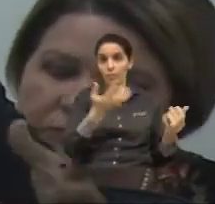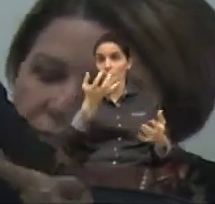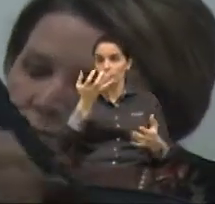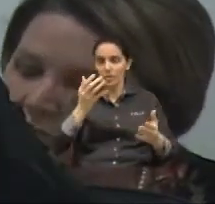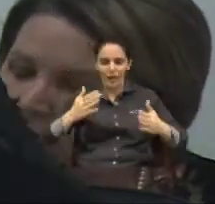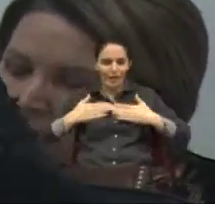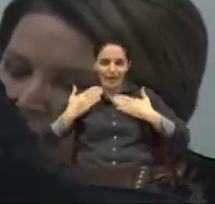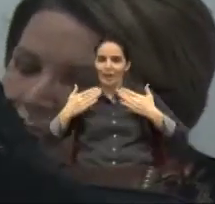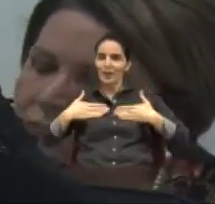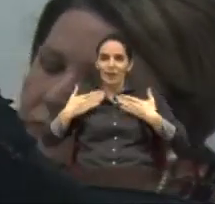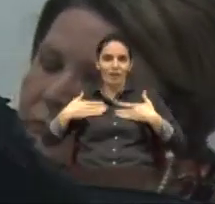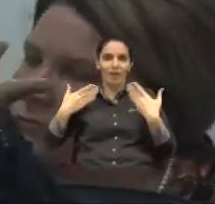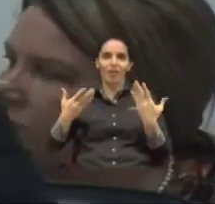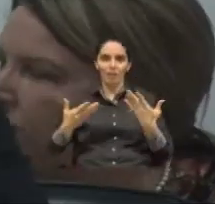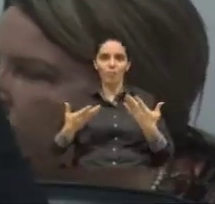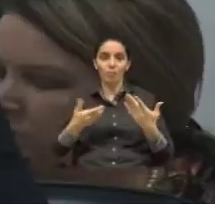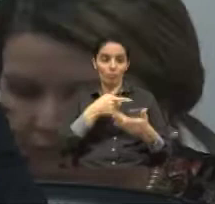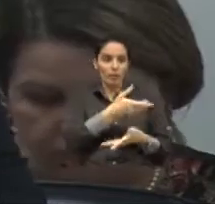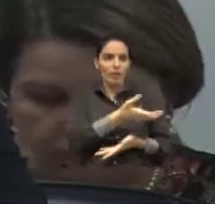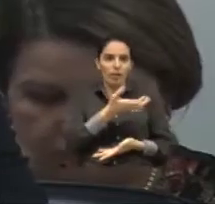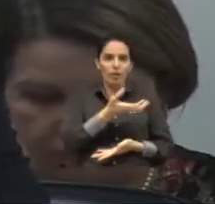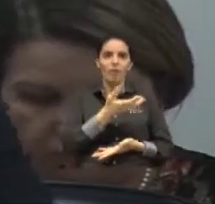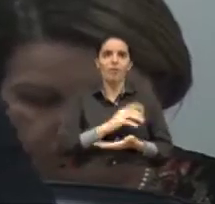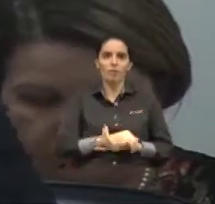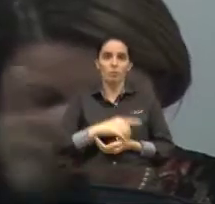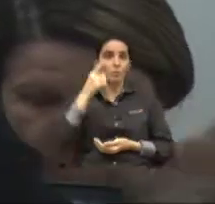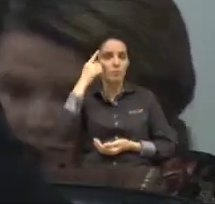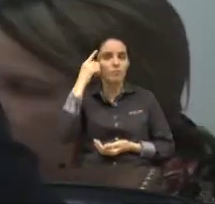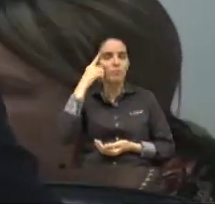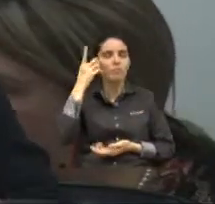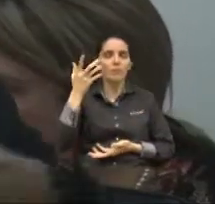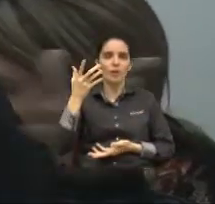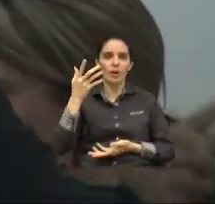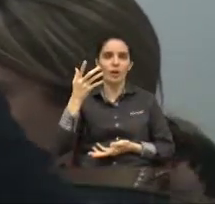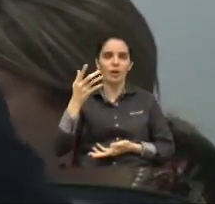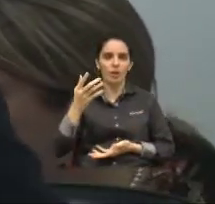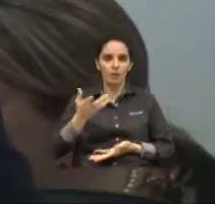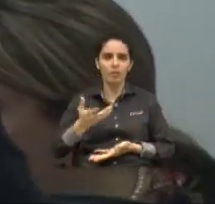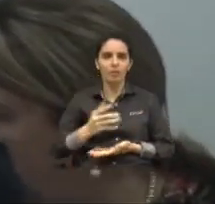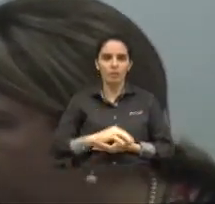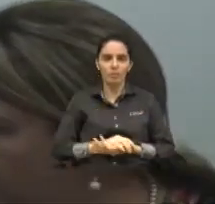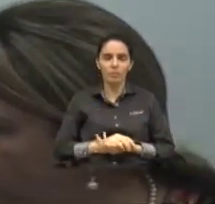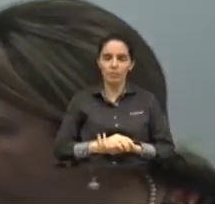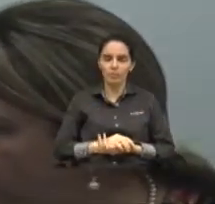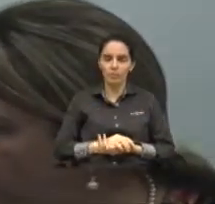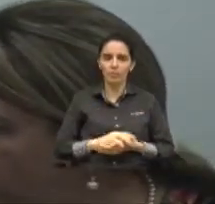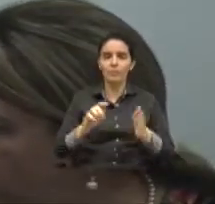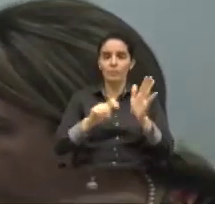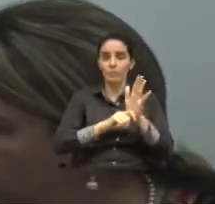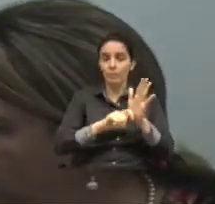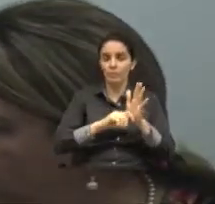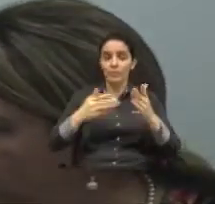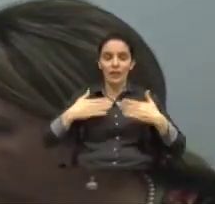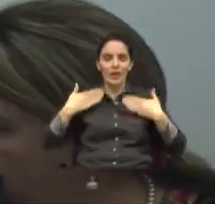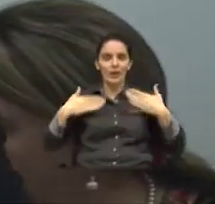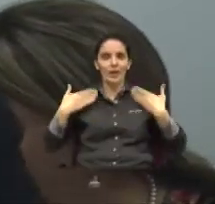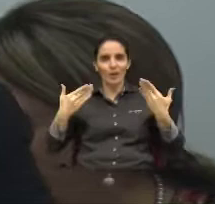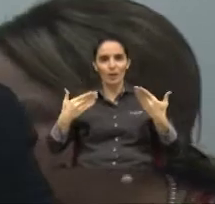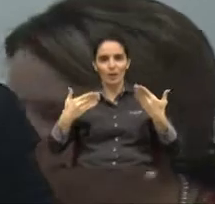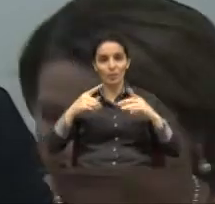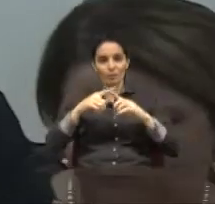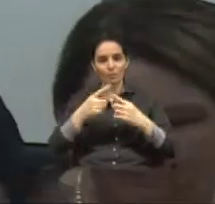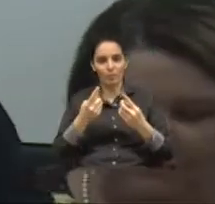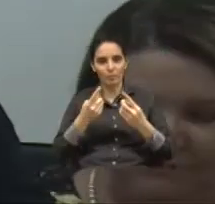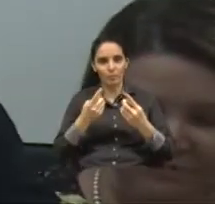algo que pensam buscar na droga, é uma alegria, mas nós sabemos que é passageira.